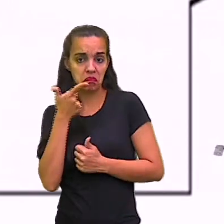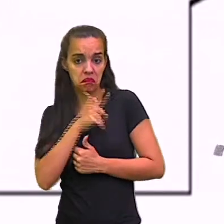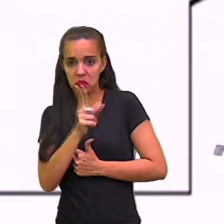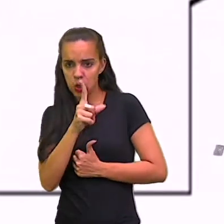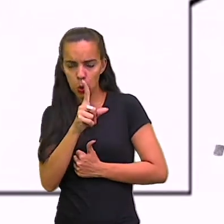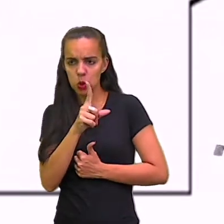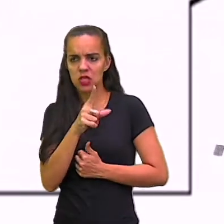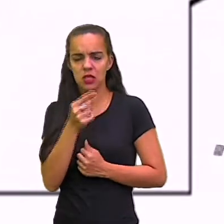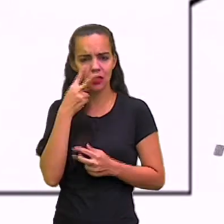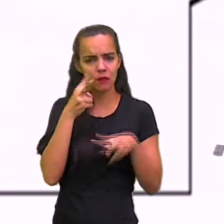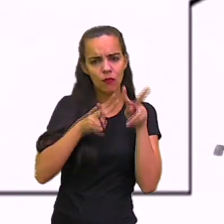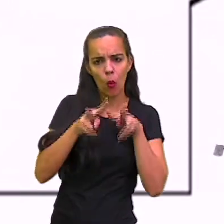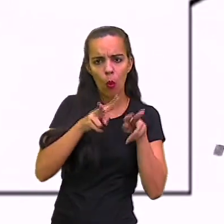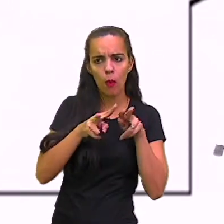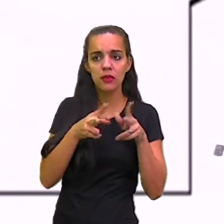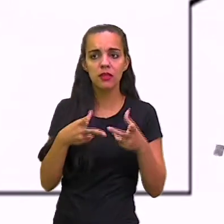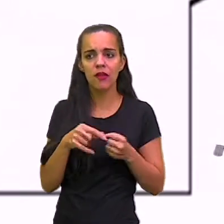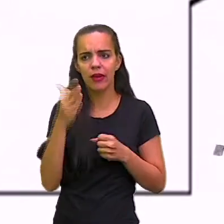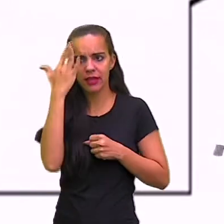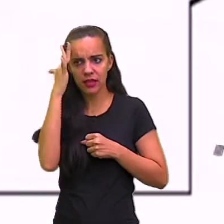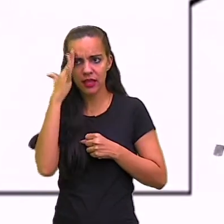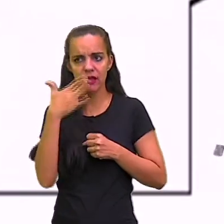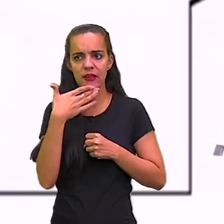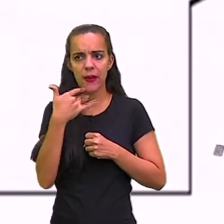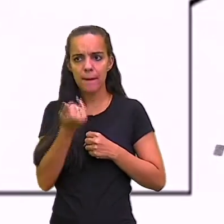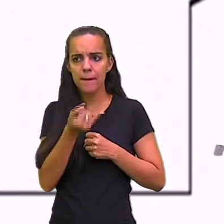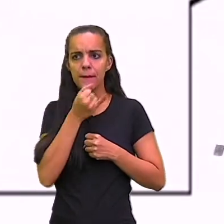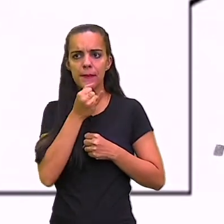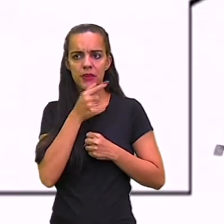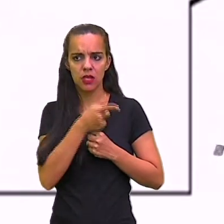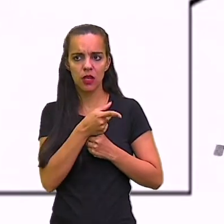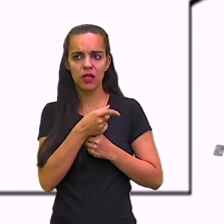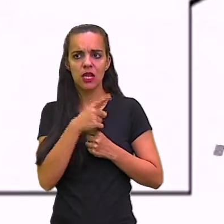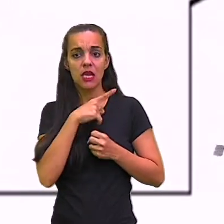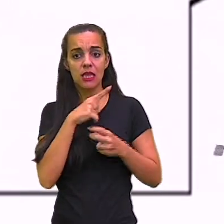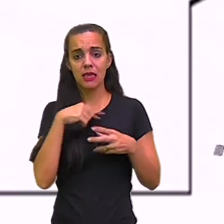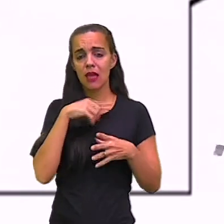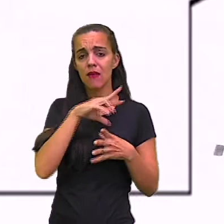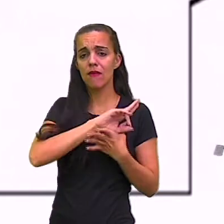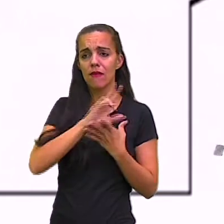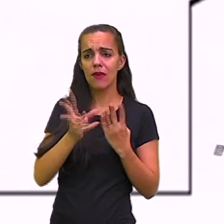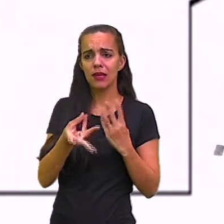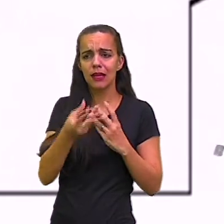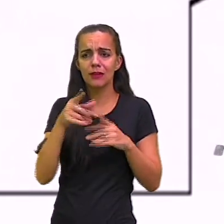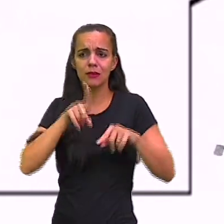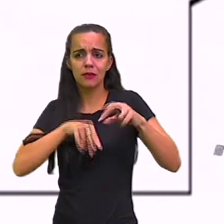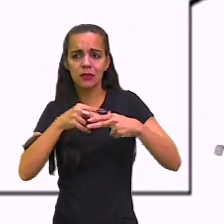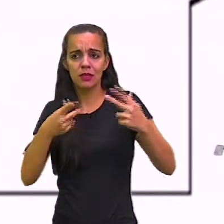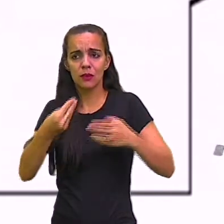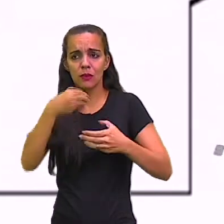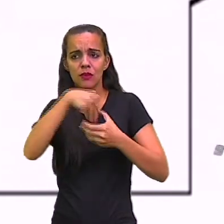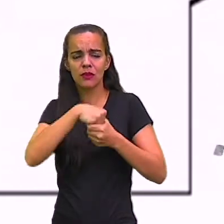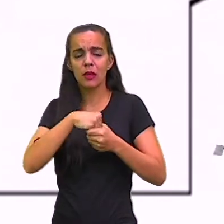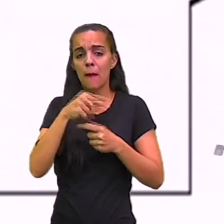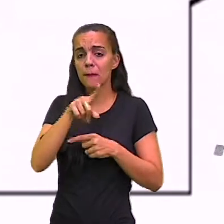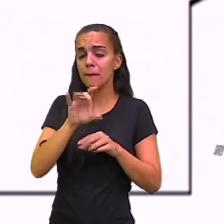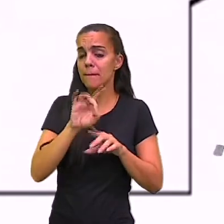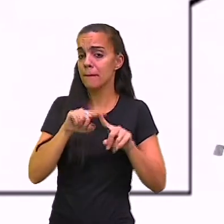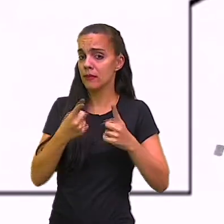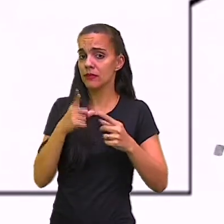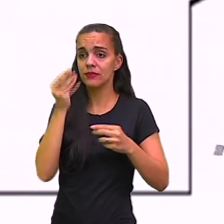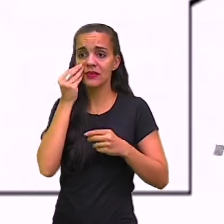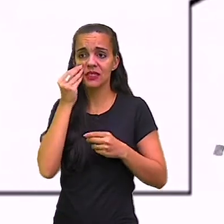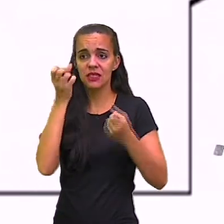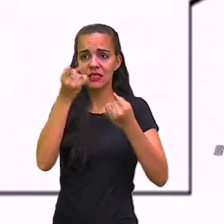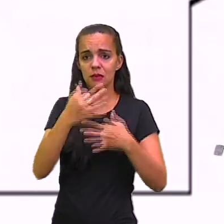alguns de seus elementos básicos Ramos malhas em nós vamos entender um pouquinho